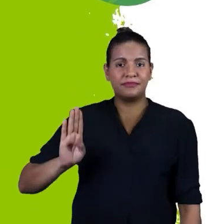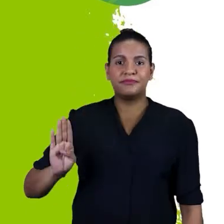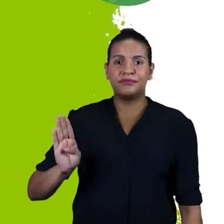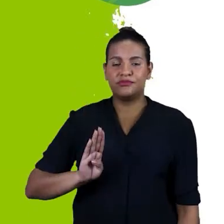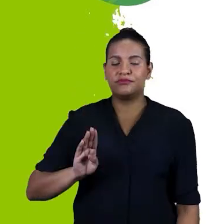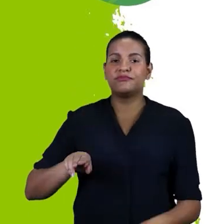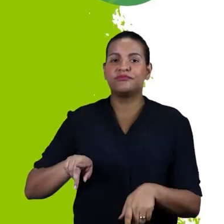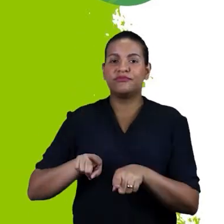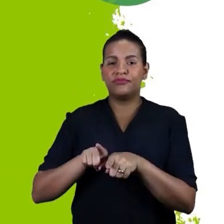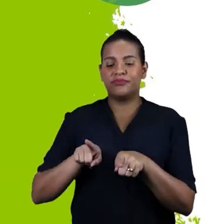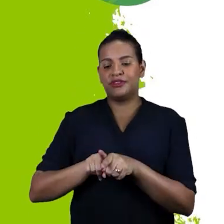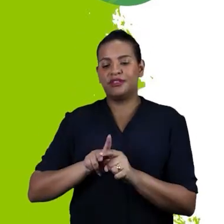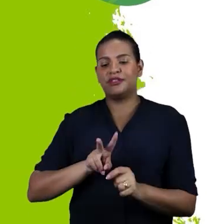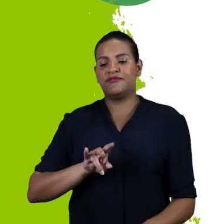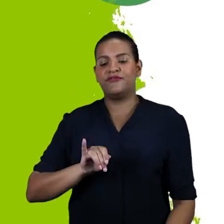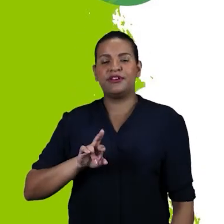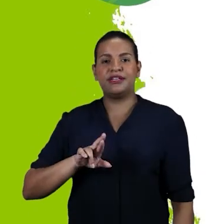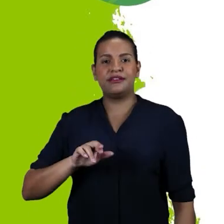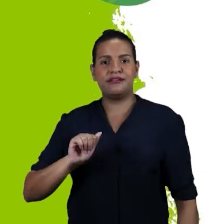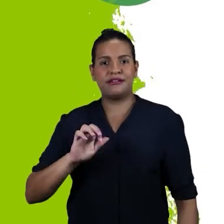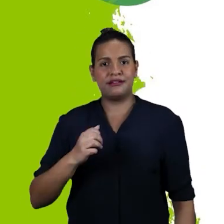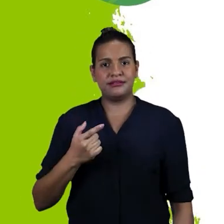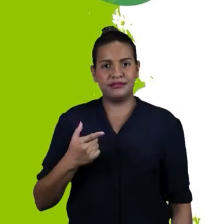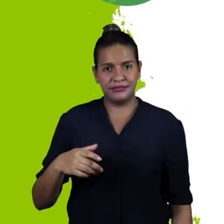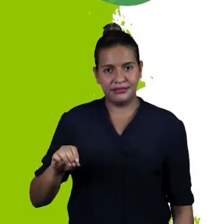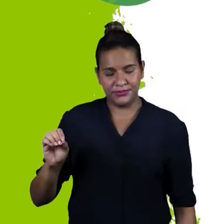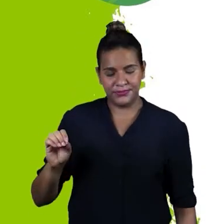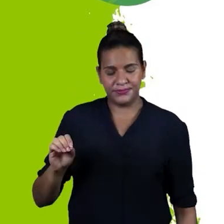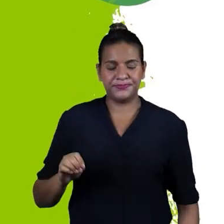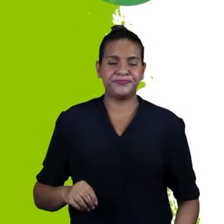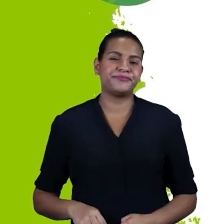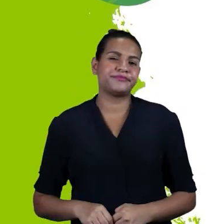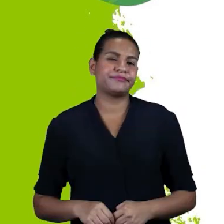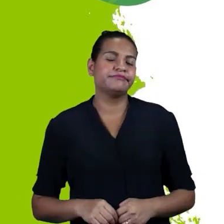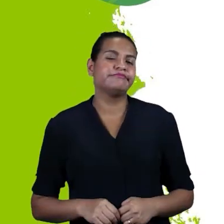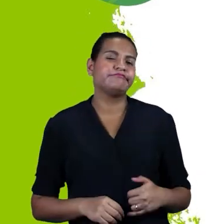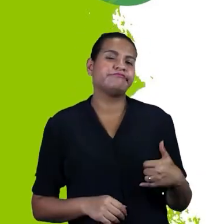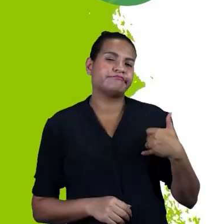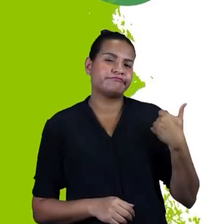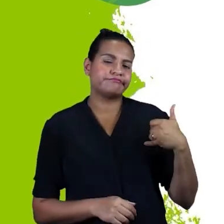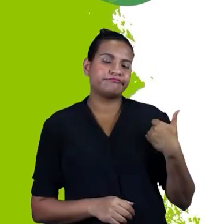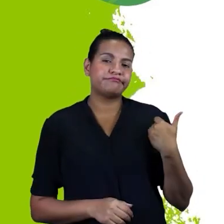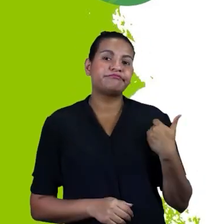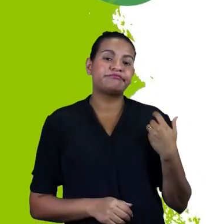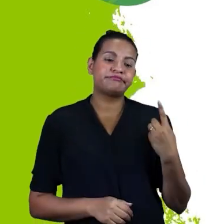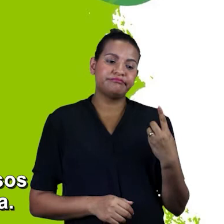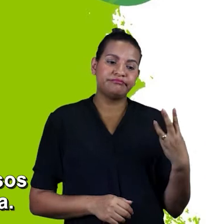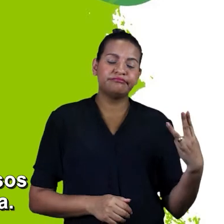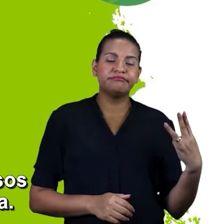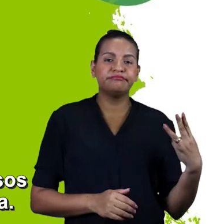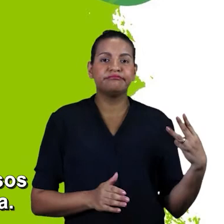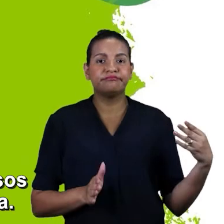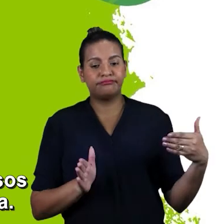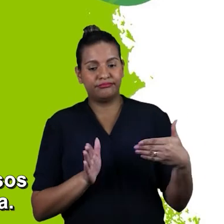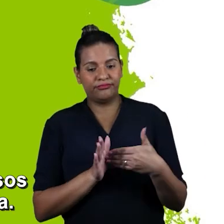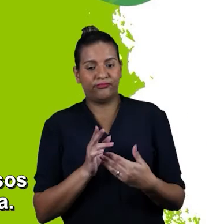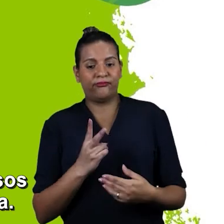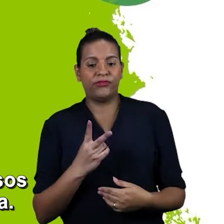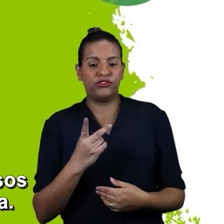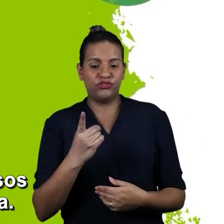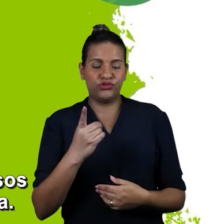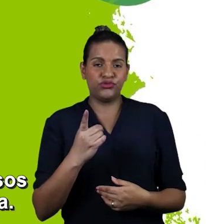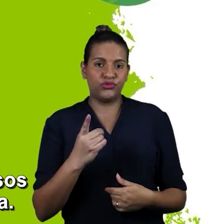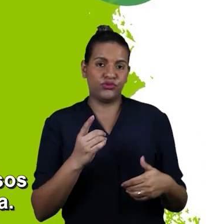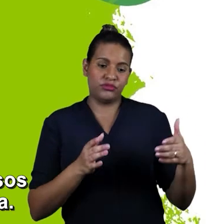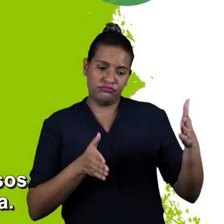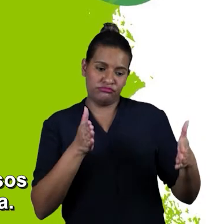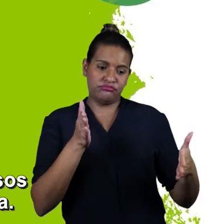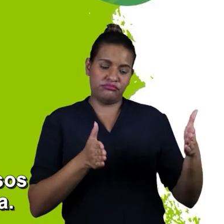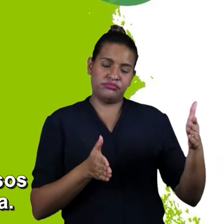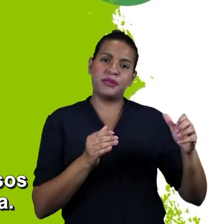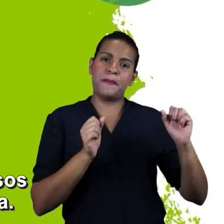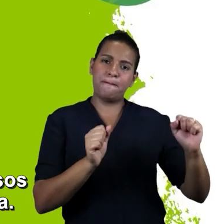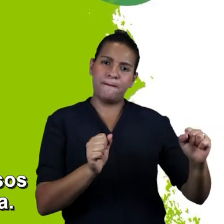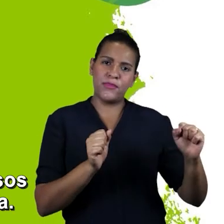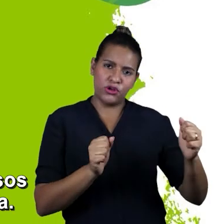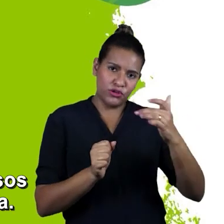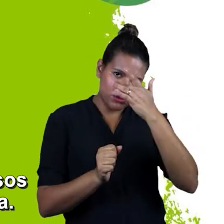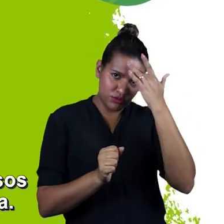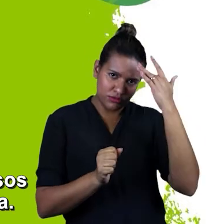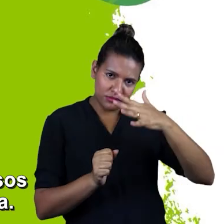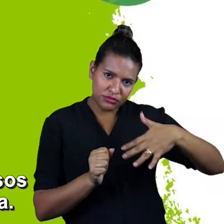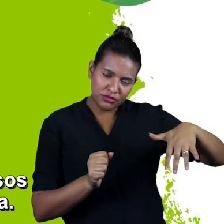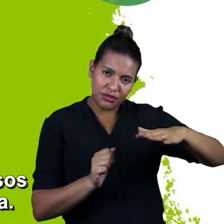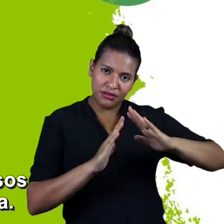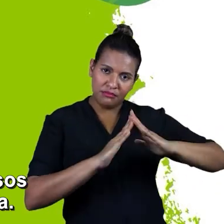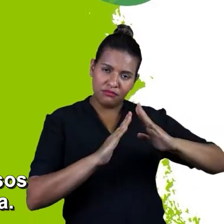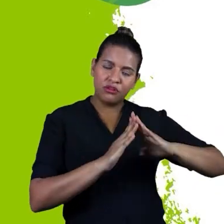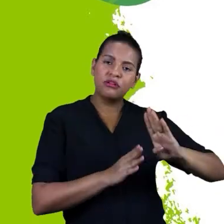Educomunicação. Fazem parte dessa turma jovens entre 13 e 21 anos, moradores e moradoras de diversos bairros do